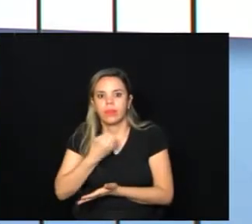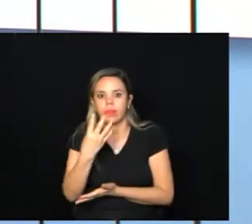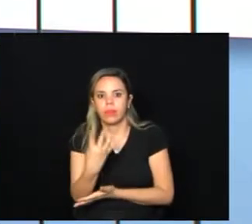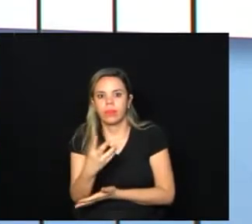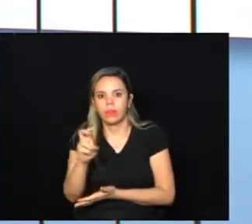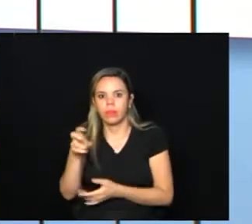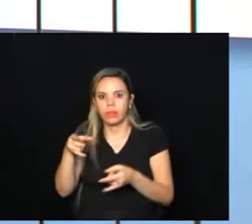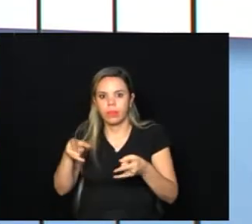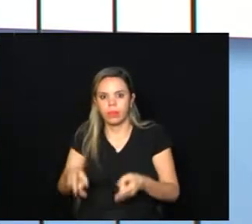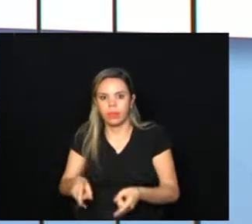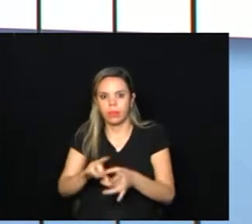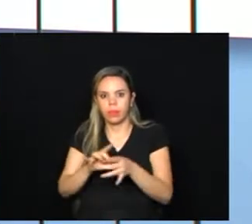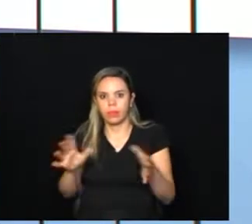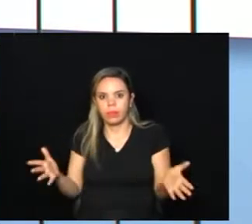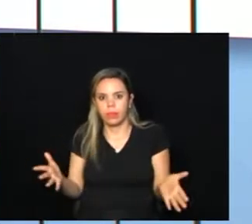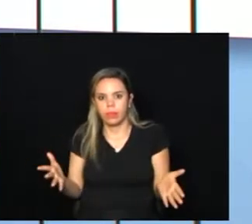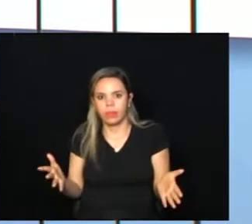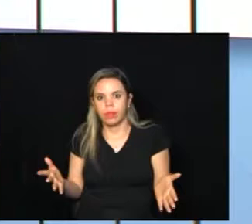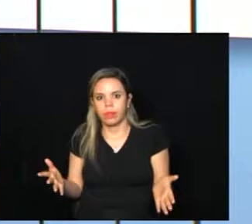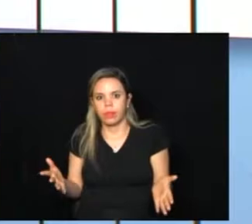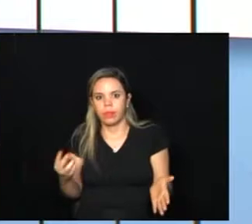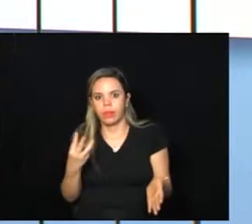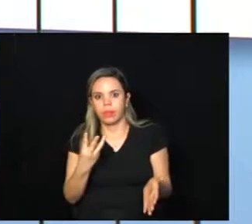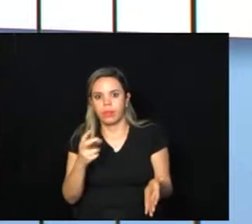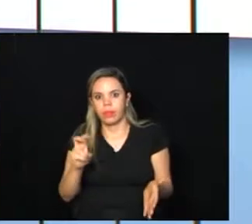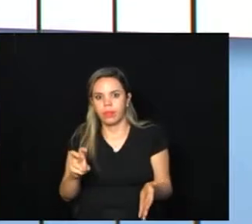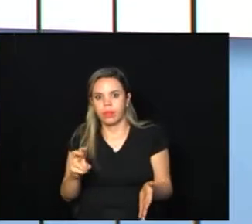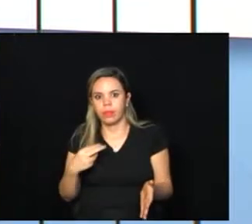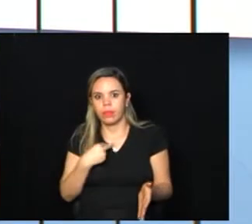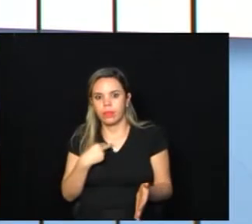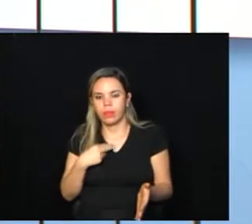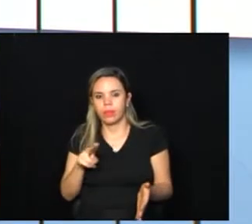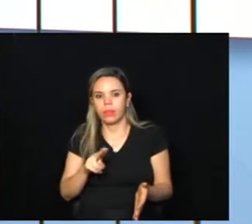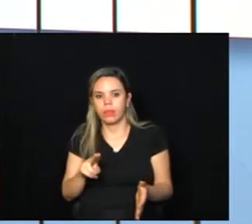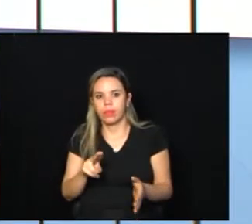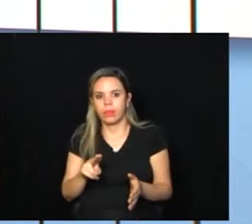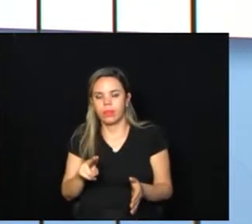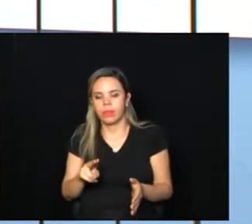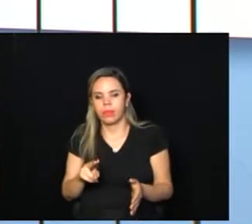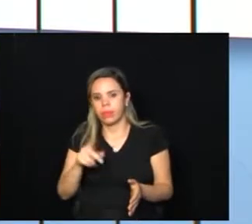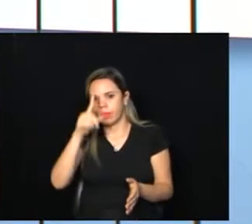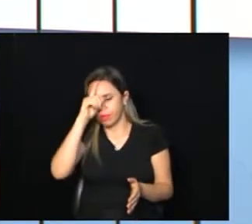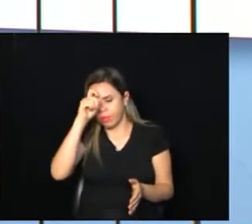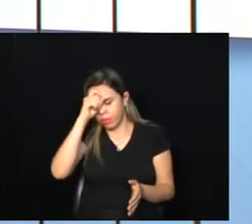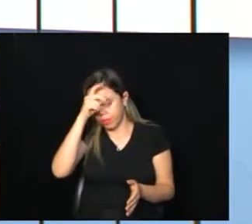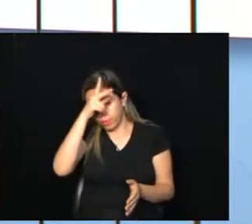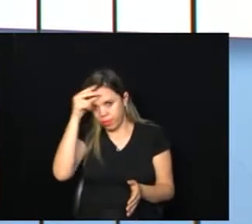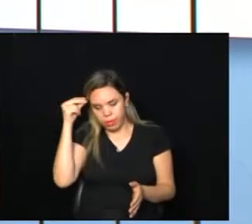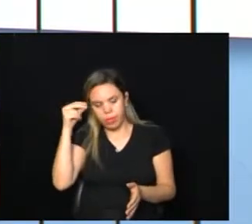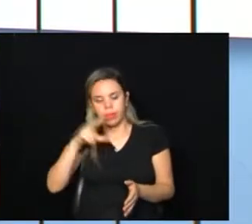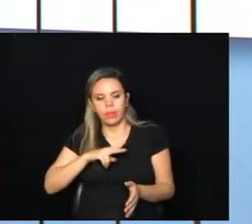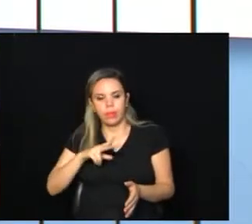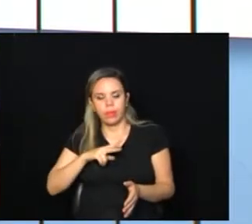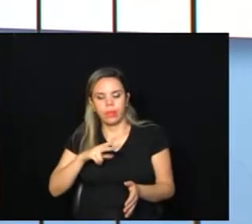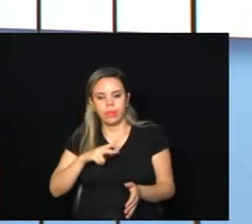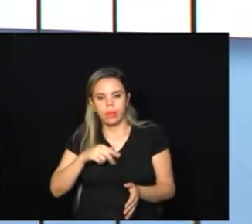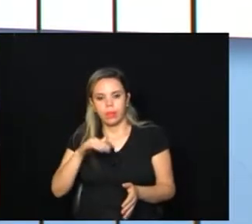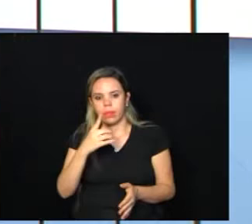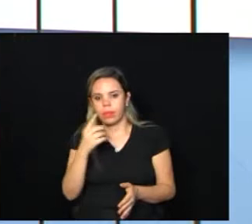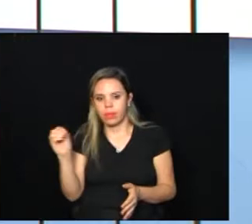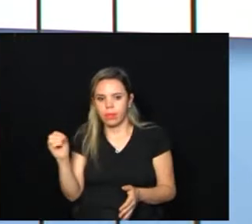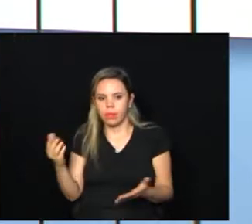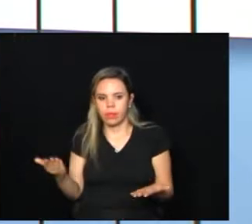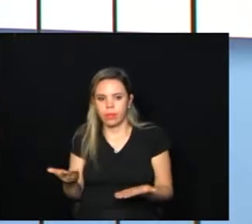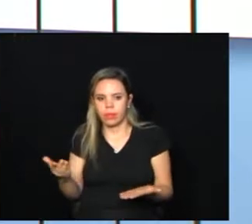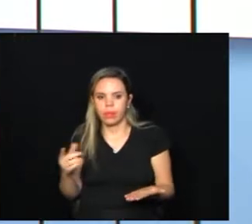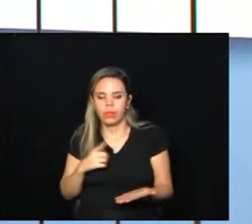45 leitos disponíveis, dos quais 35 ocupados. E na rede particular, que nós contávamos com mais de 100 leitos,